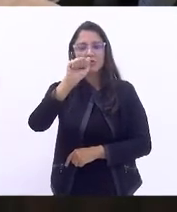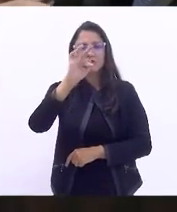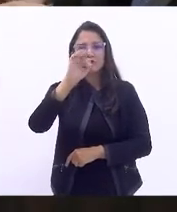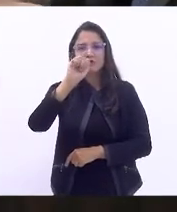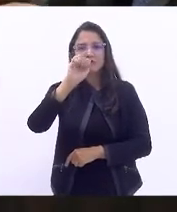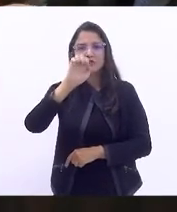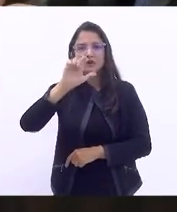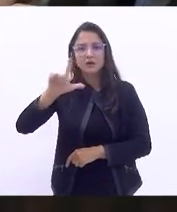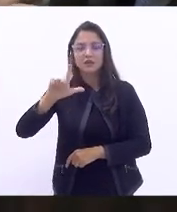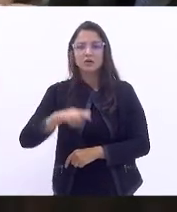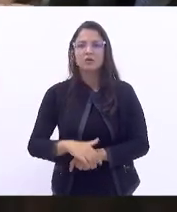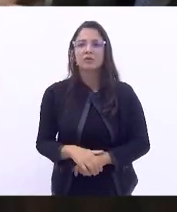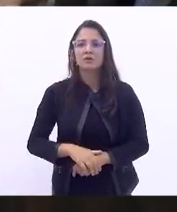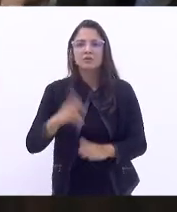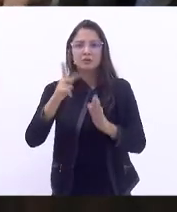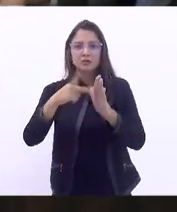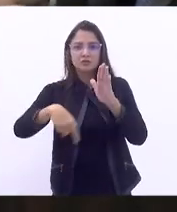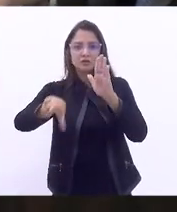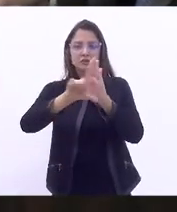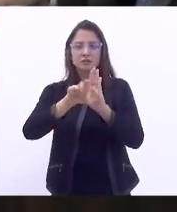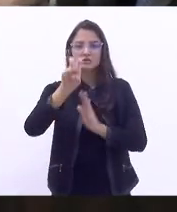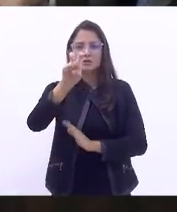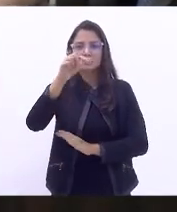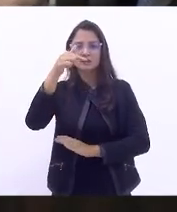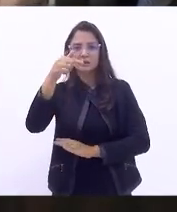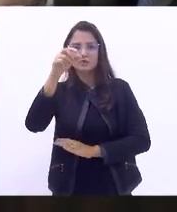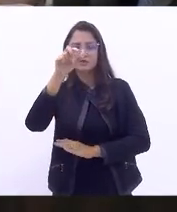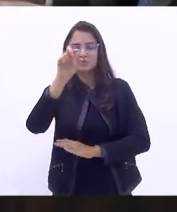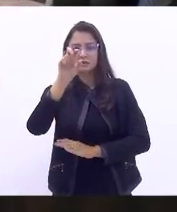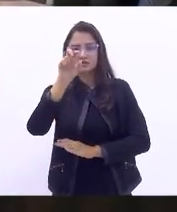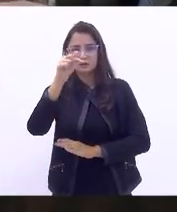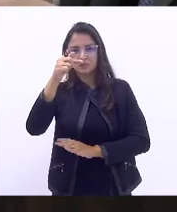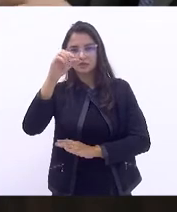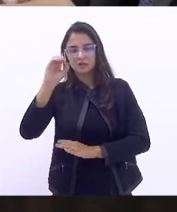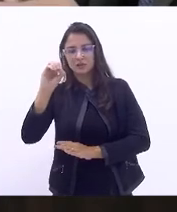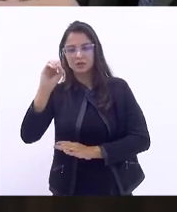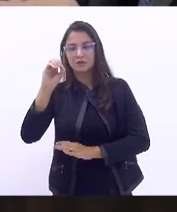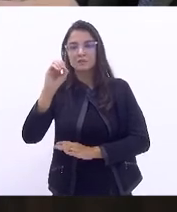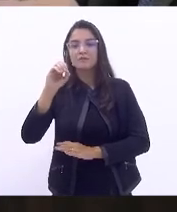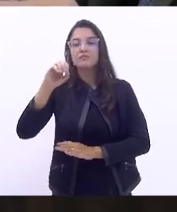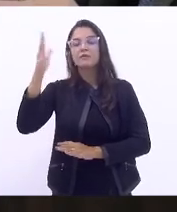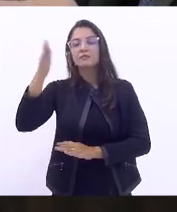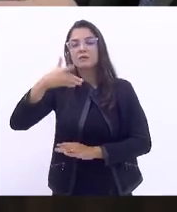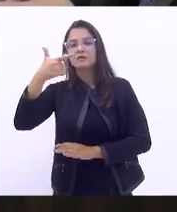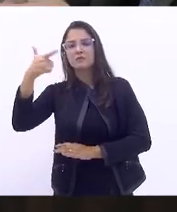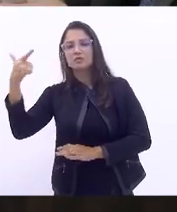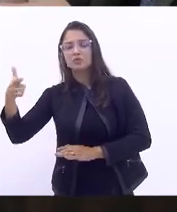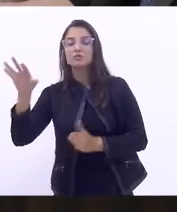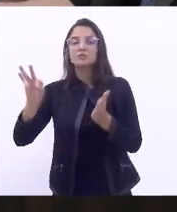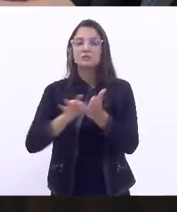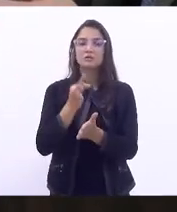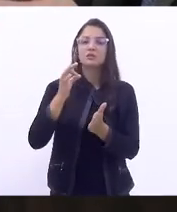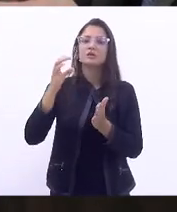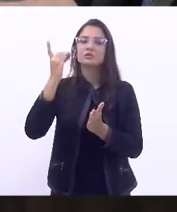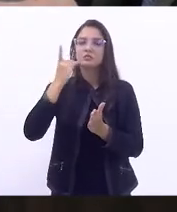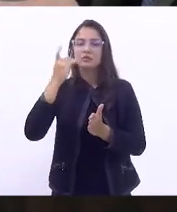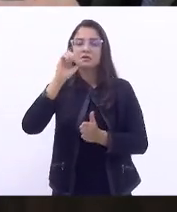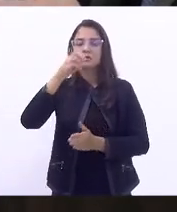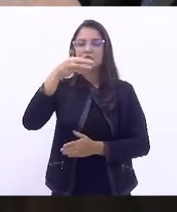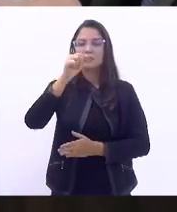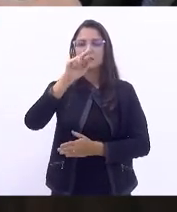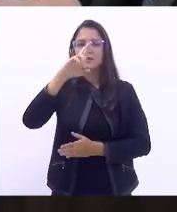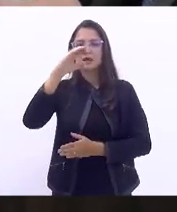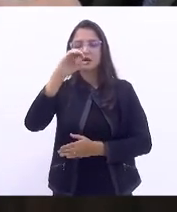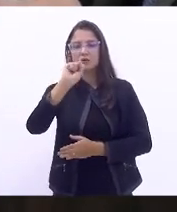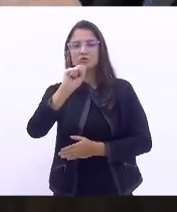discussão única, projeto de lei 5770 de 22, de autoria do deputado Marcos Vinícius, que dispõe sobre a isenção da taxa de